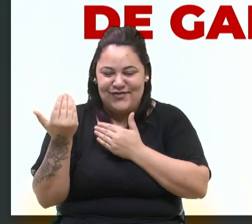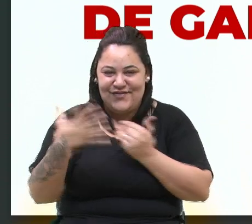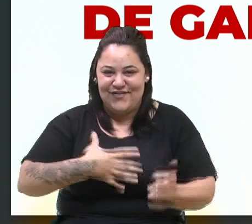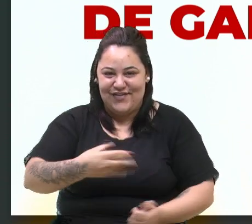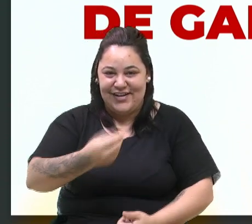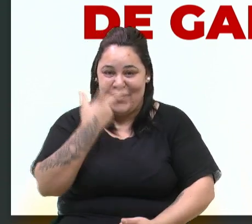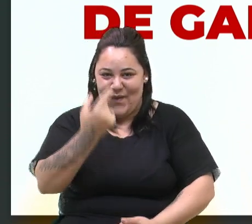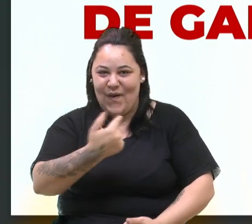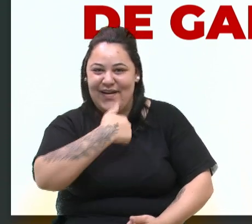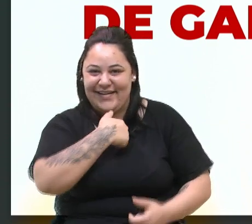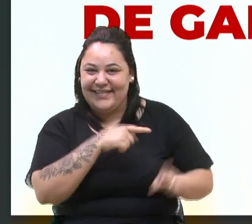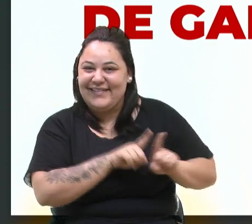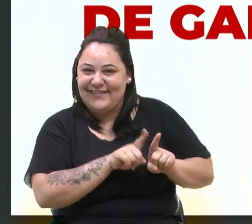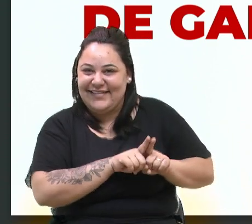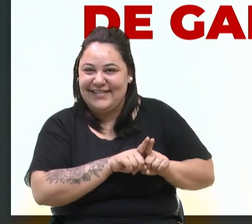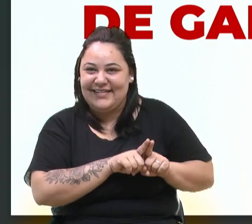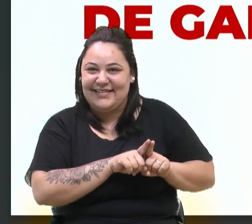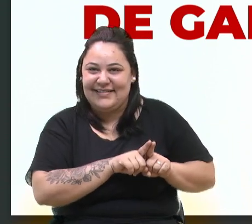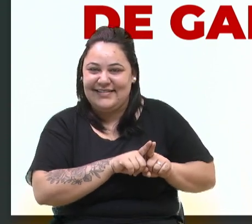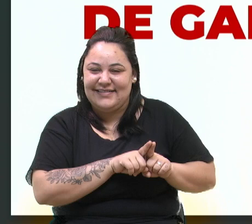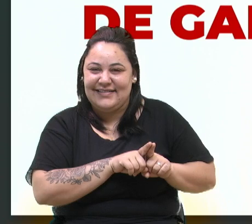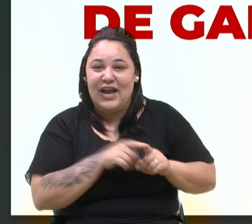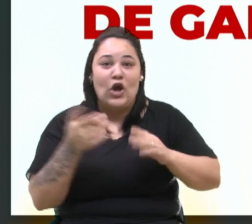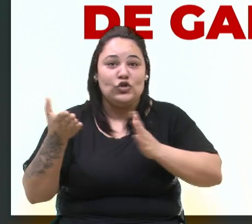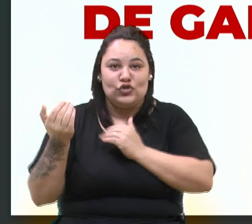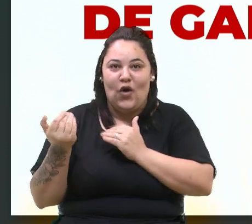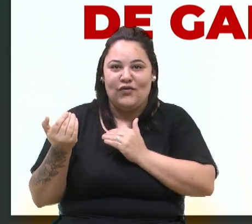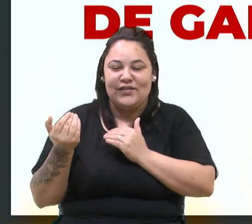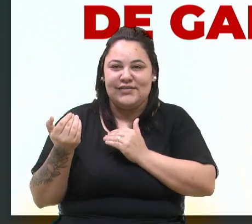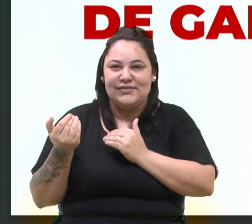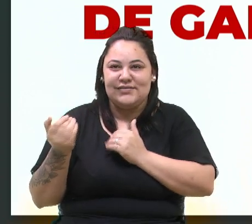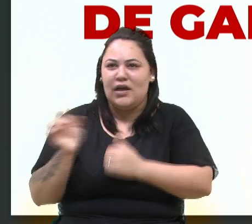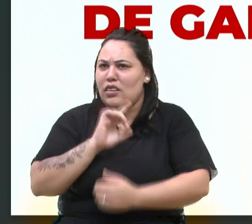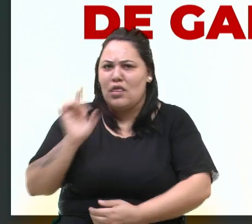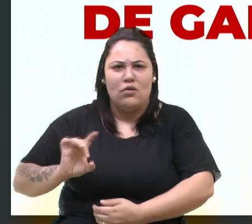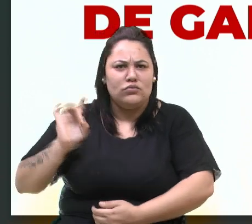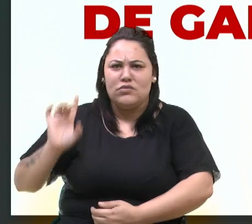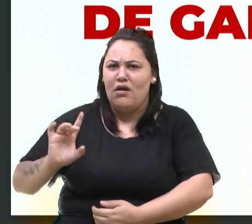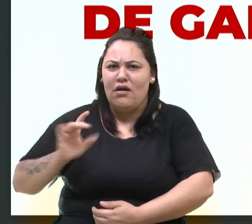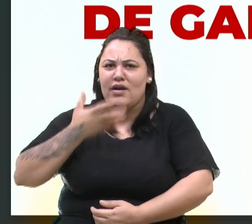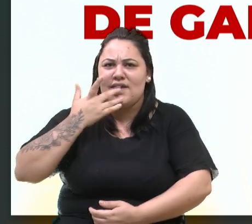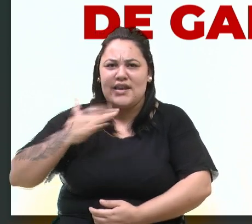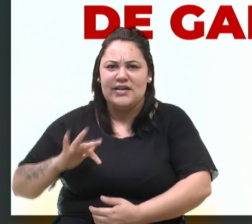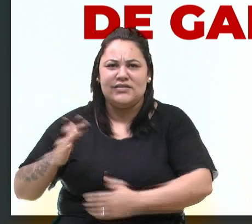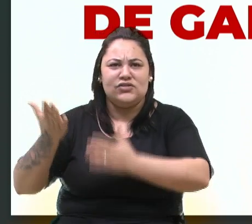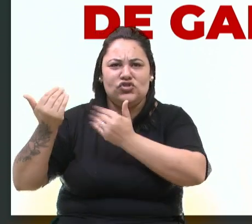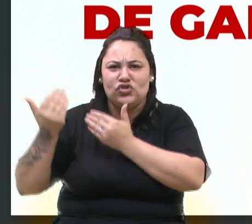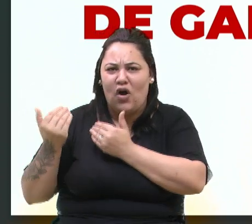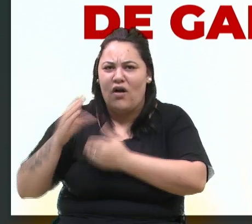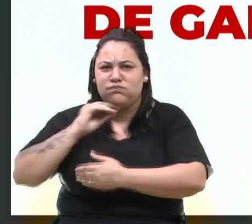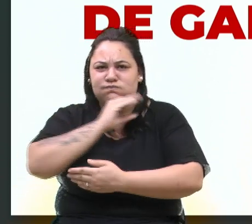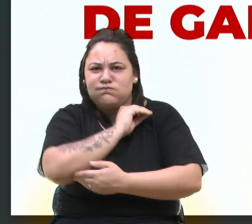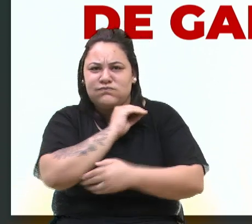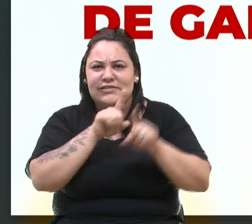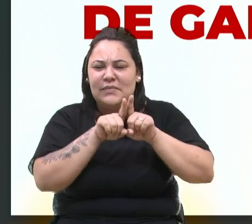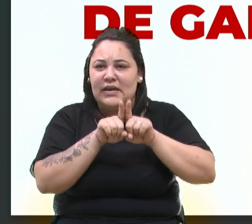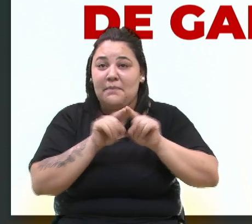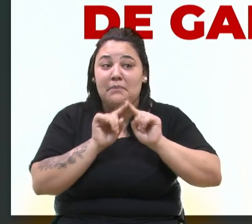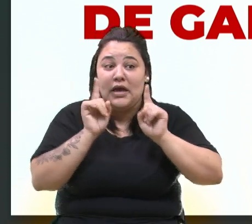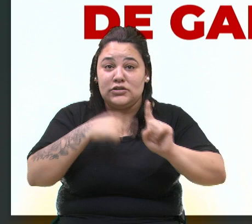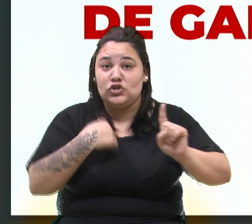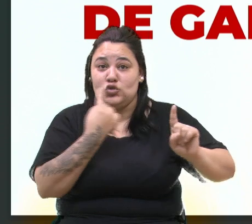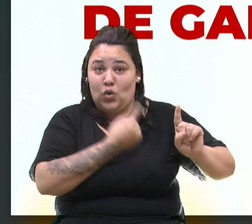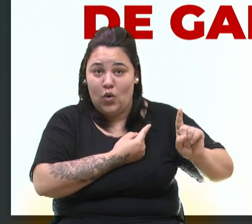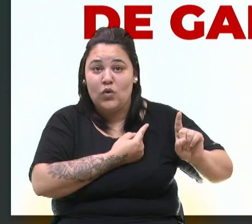como eu, a gurizada, não só de crianças, de adolescentes, mas a nossa